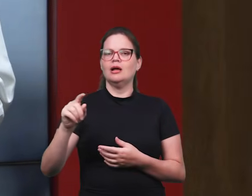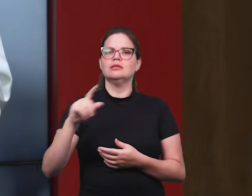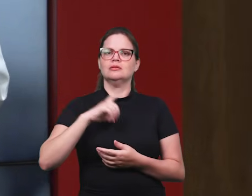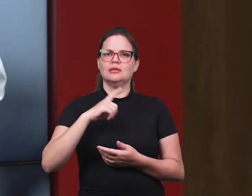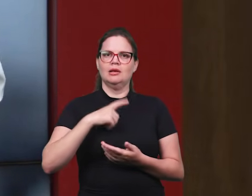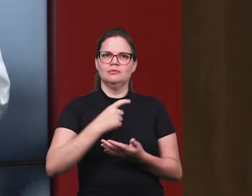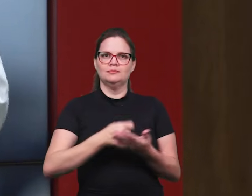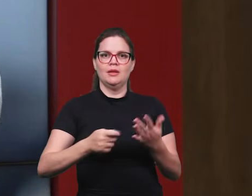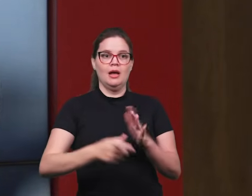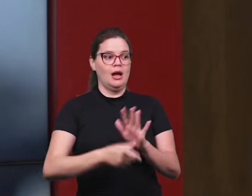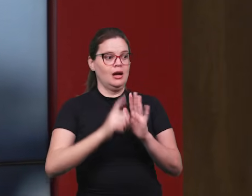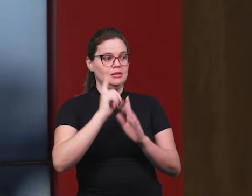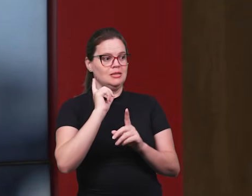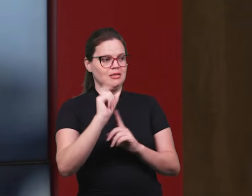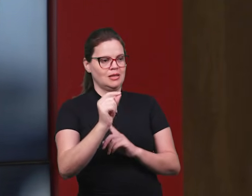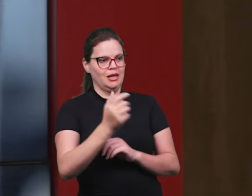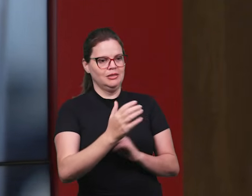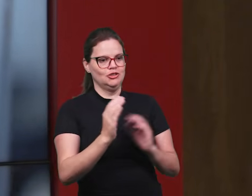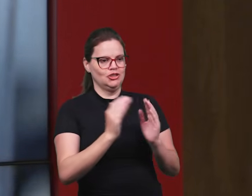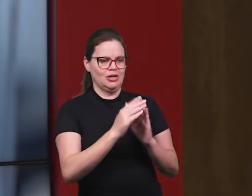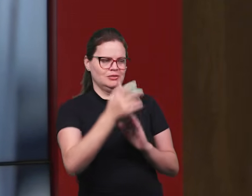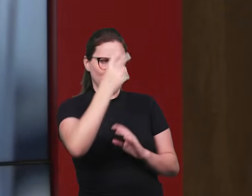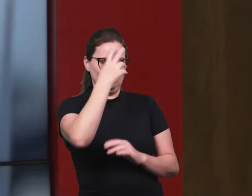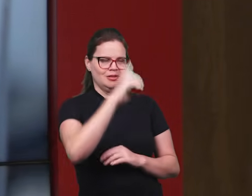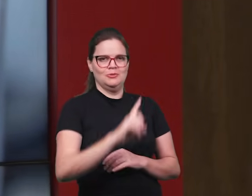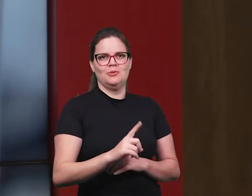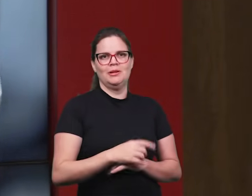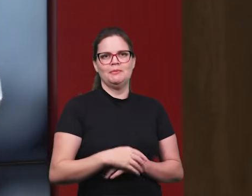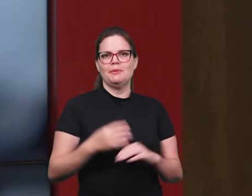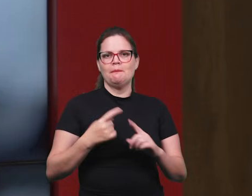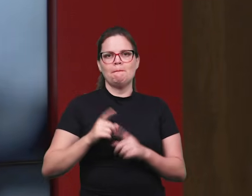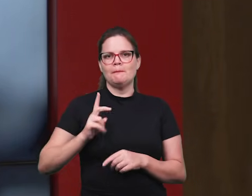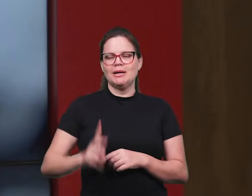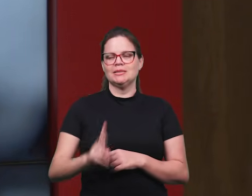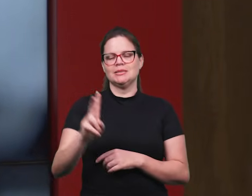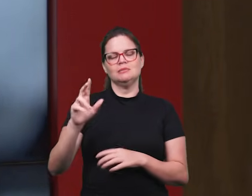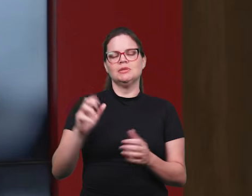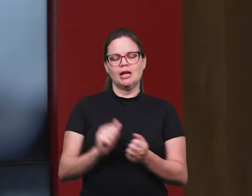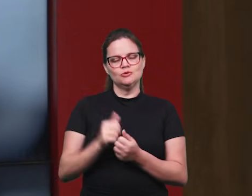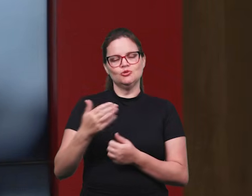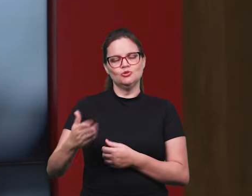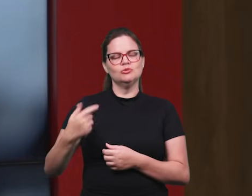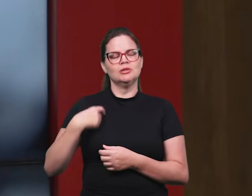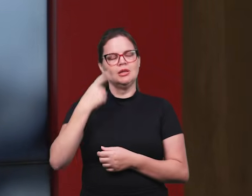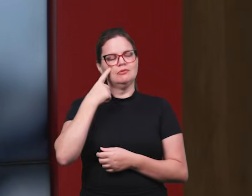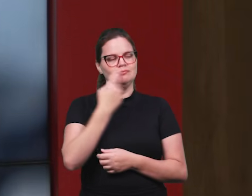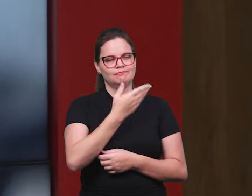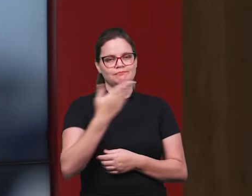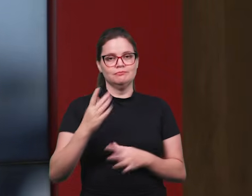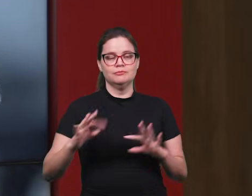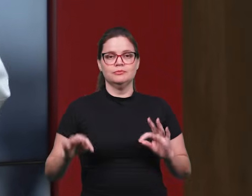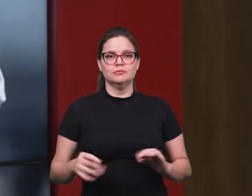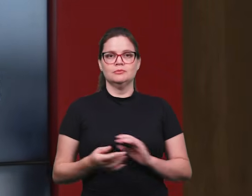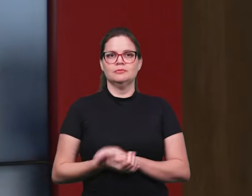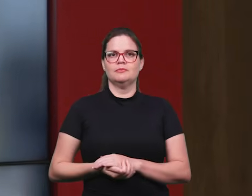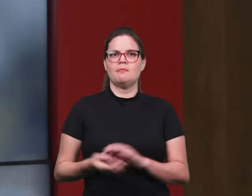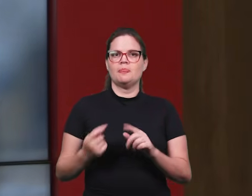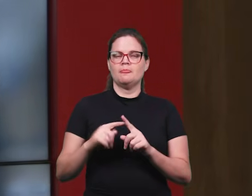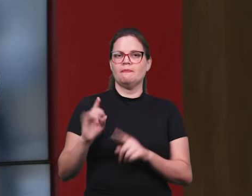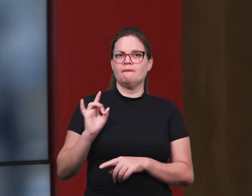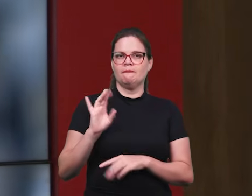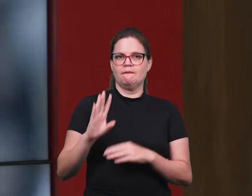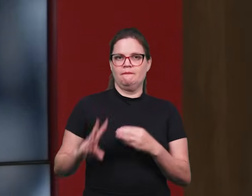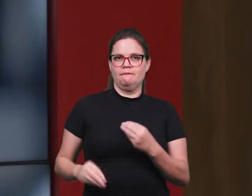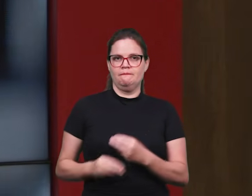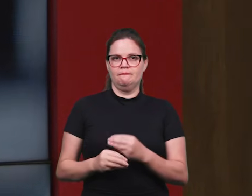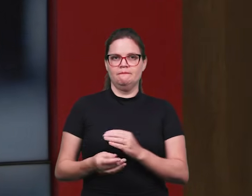ó, toma antes de sair de casa. Você não vai lembrar, lógico, você sempre acompanhado para anestesista, tem que estar acompanhado. Claro. Agora, só acrescentar aqui, Hugo, eu sei